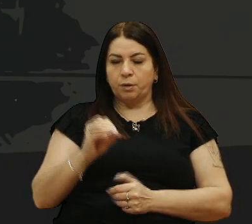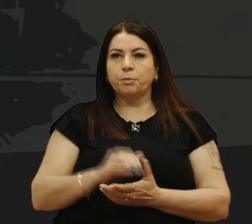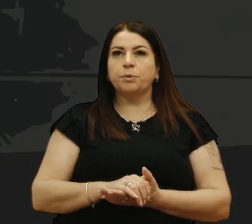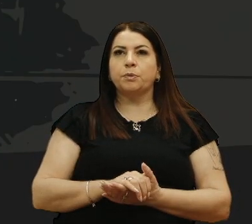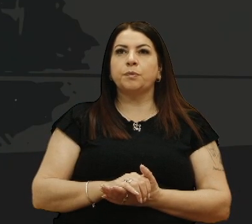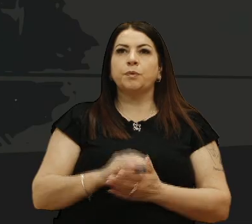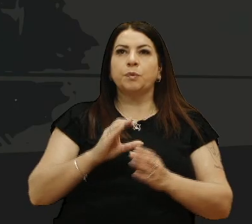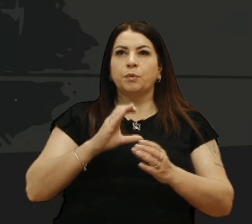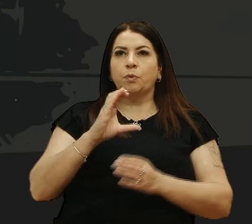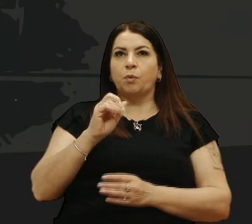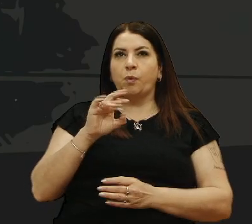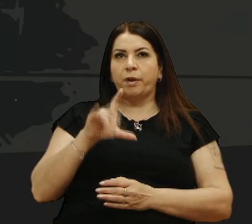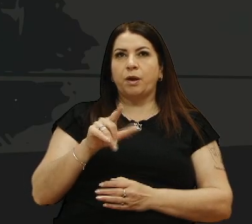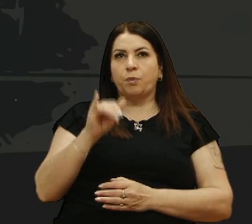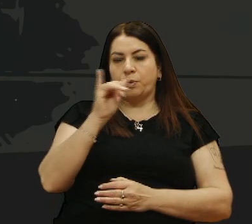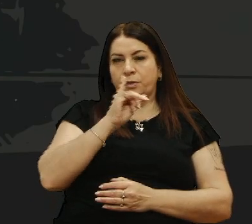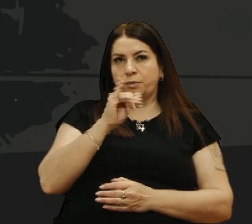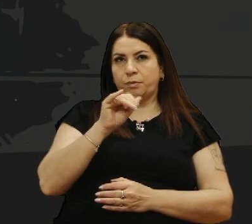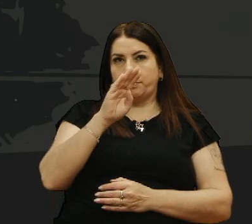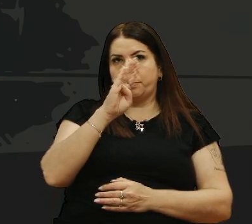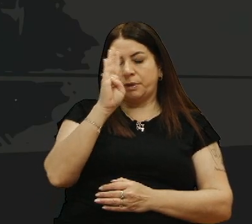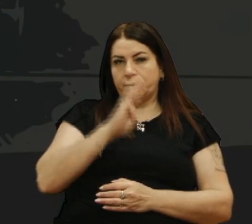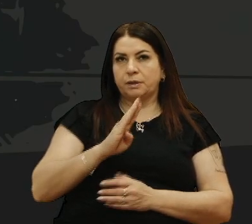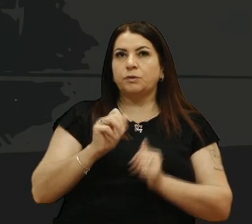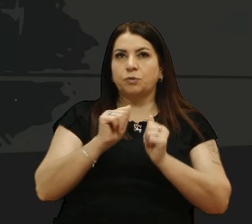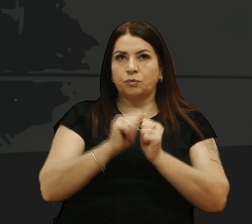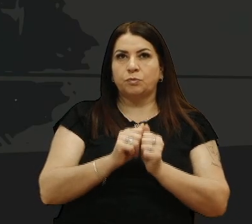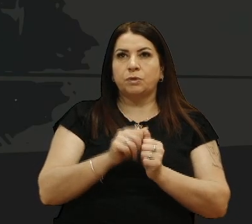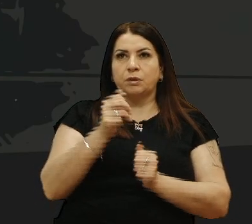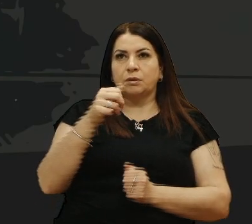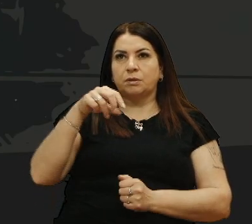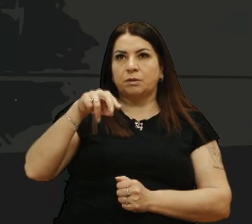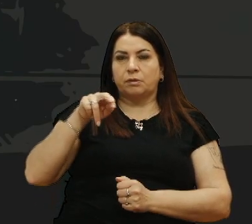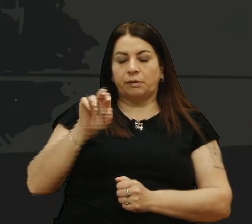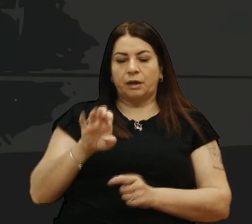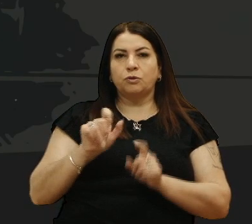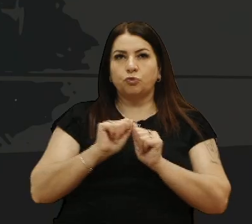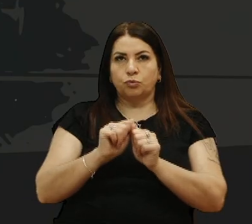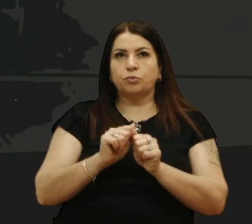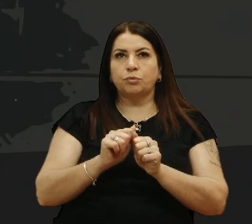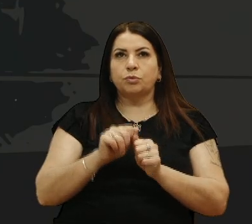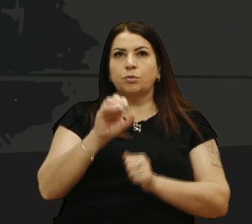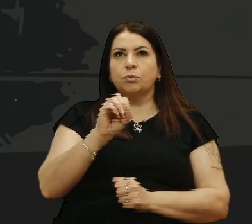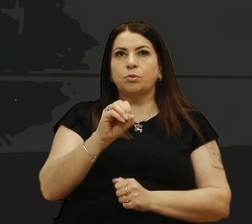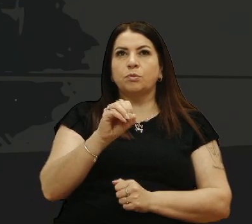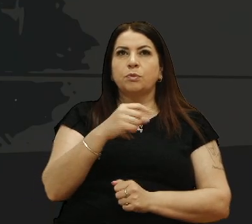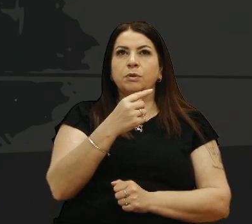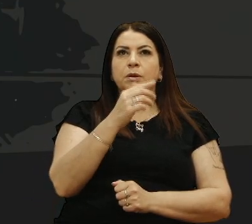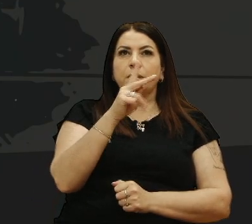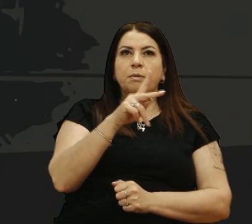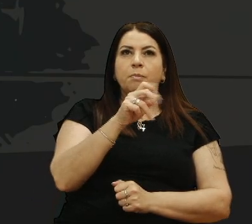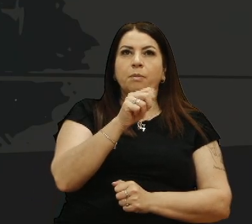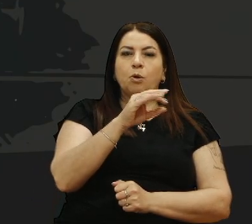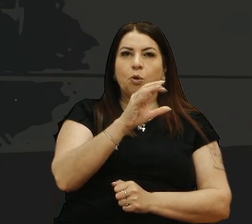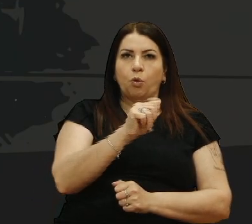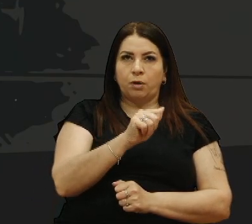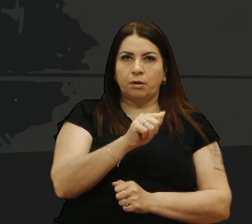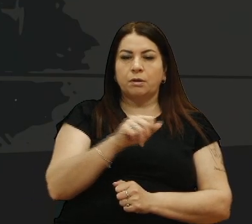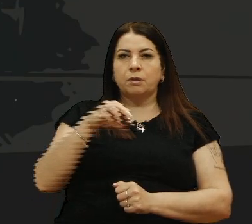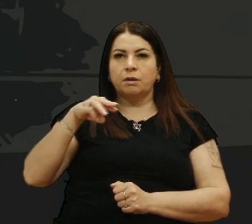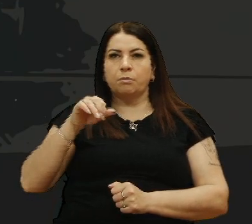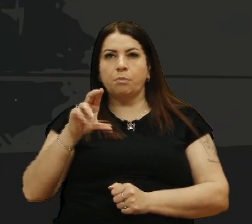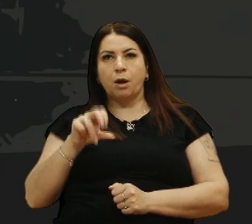o coral ítalo-brasileiro, sob a regência de André Delair, e os solistas Paola De Lázari e